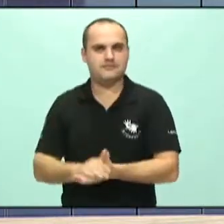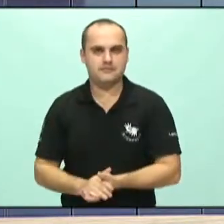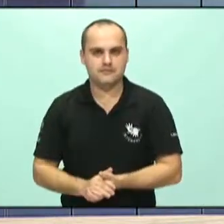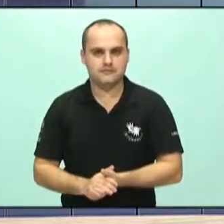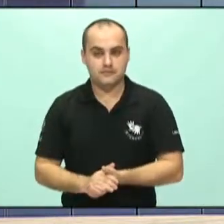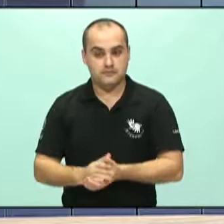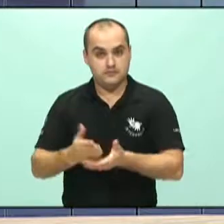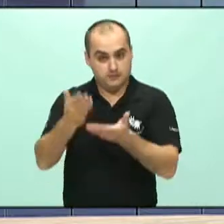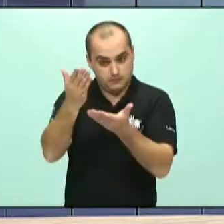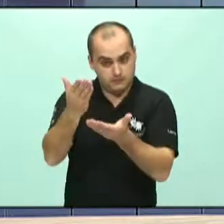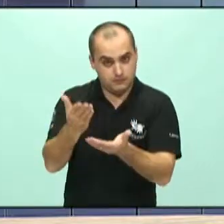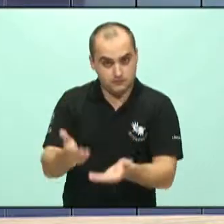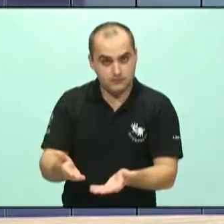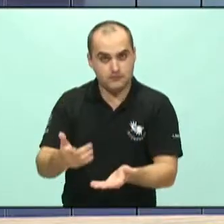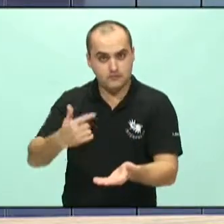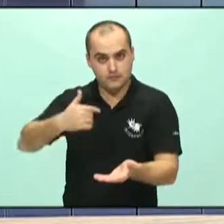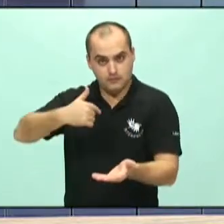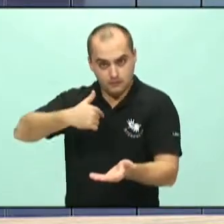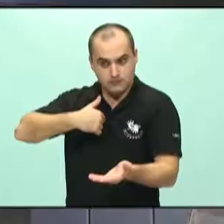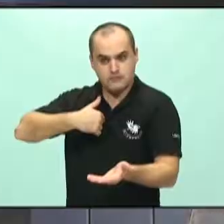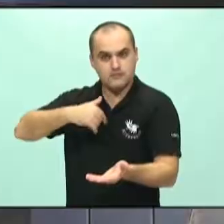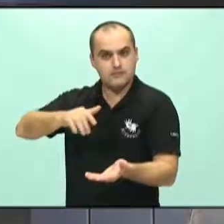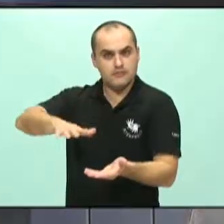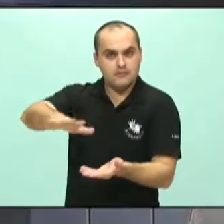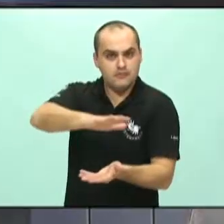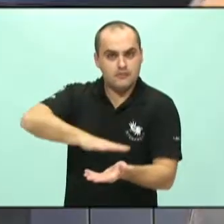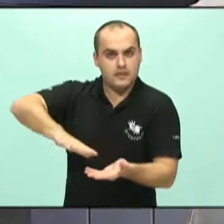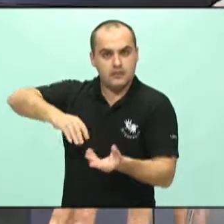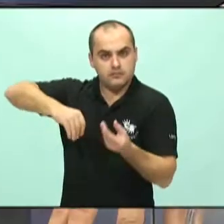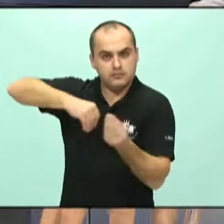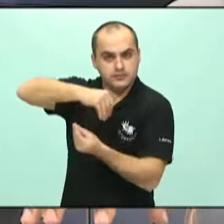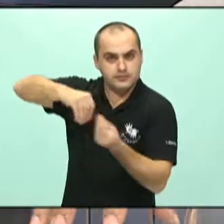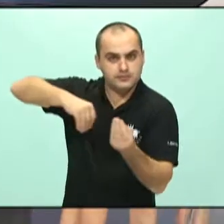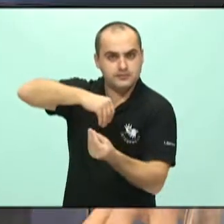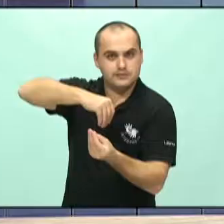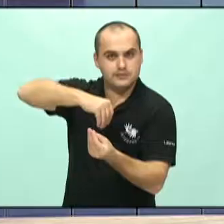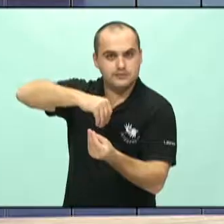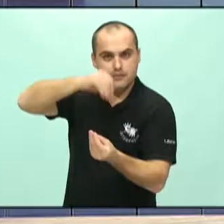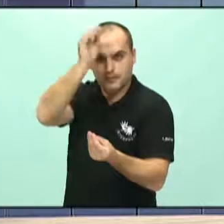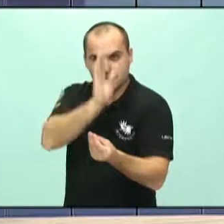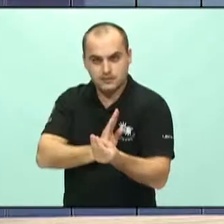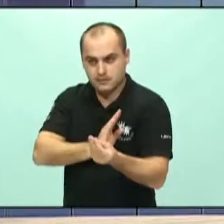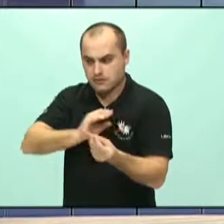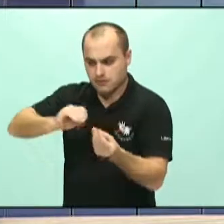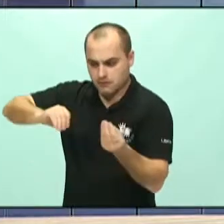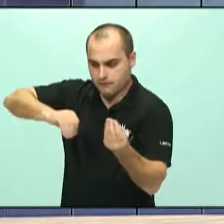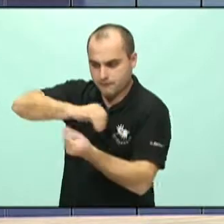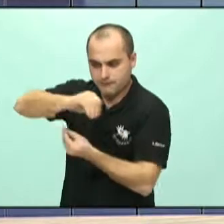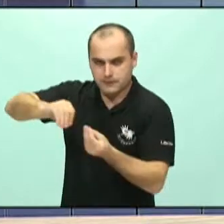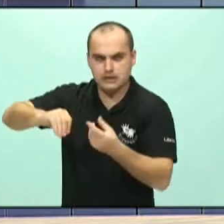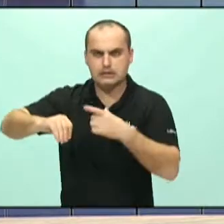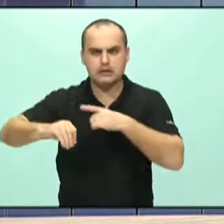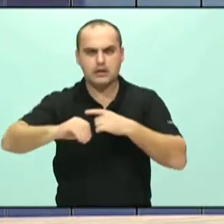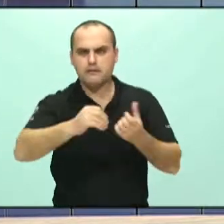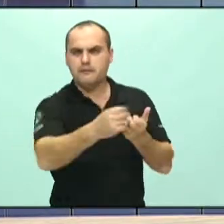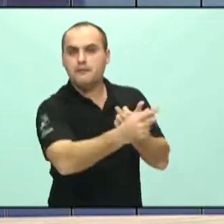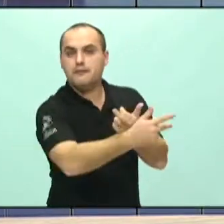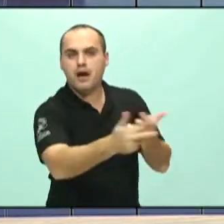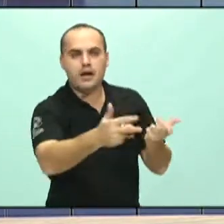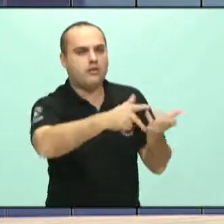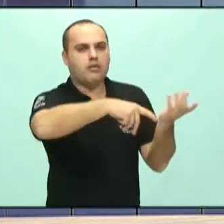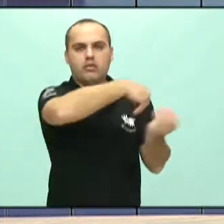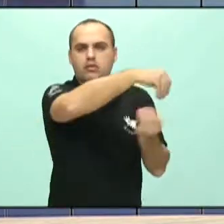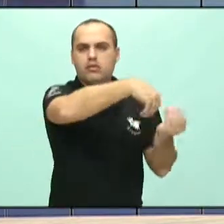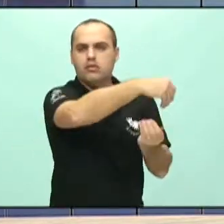descendentes de brasileiro. E descendente brasileiro é essa mistura, dessas três. E para isso nós temos que, essa